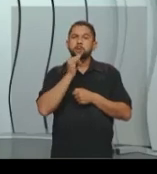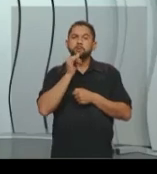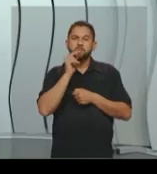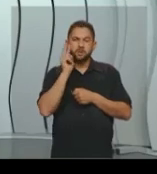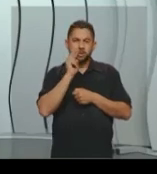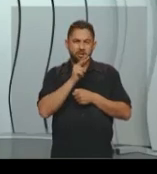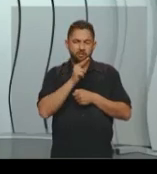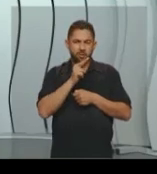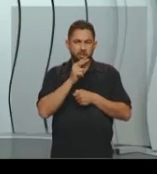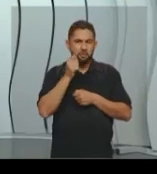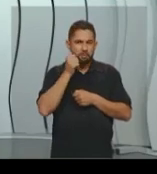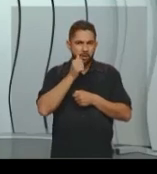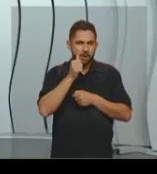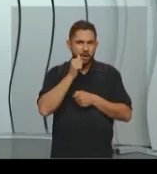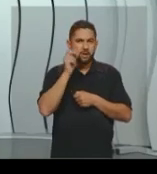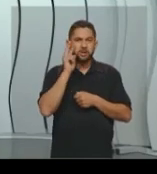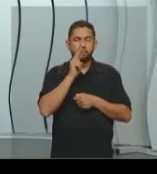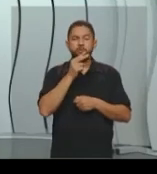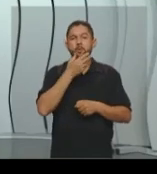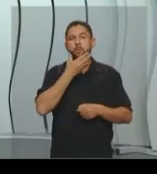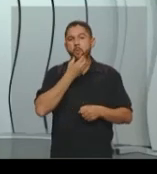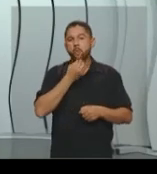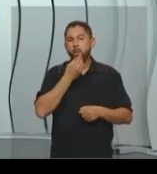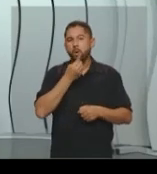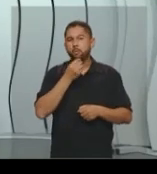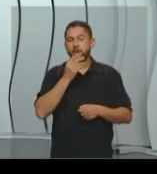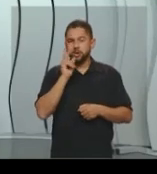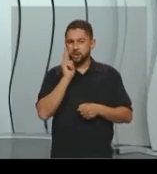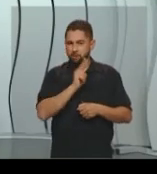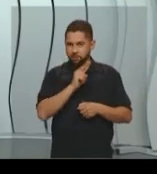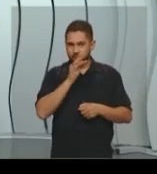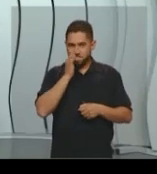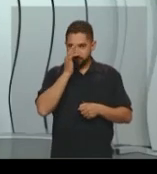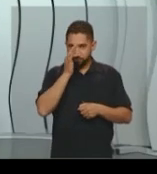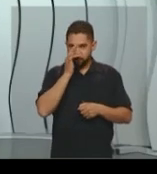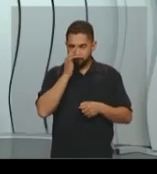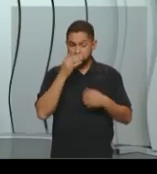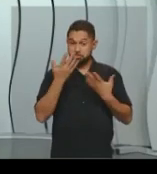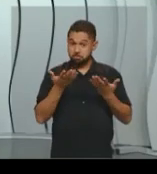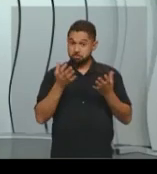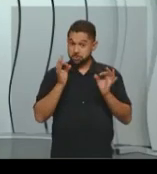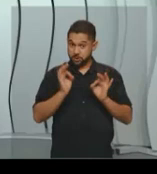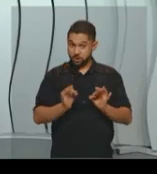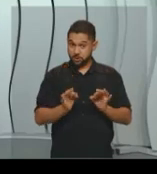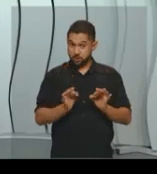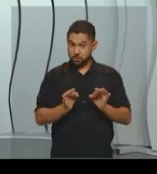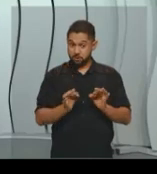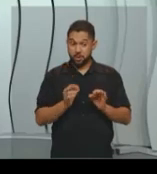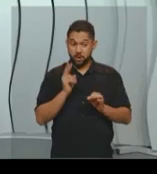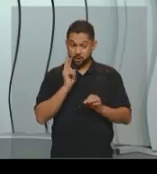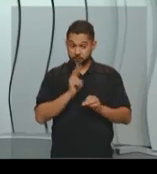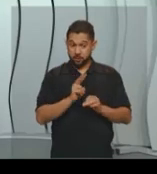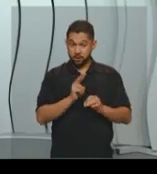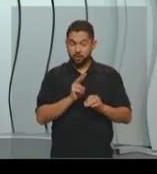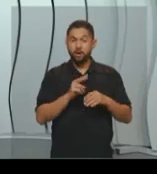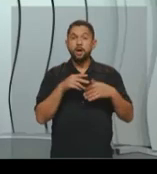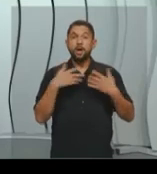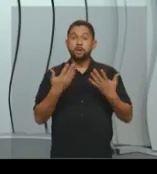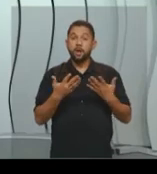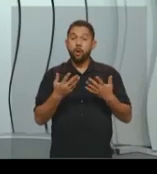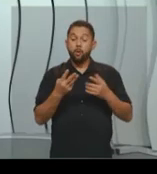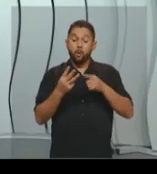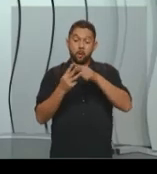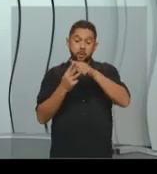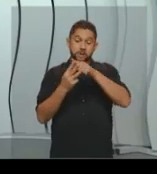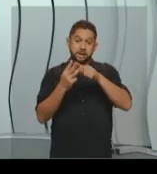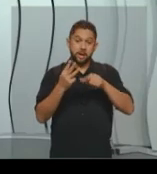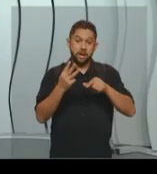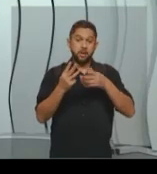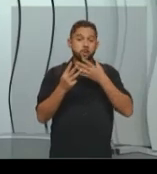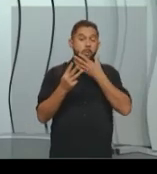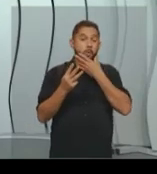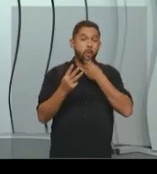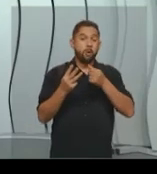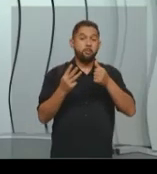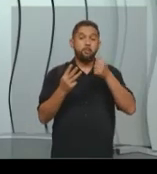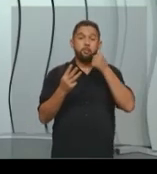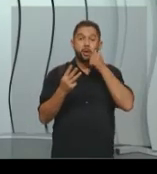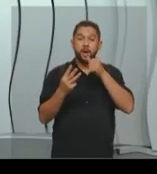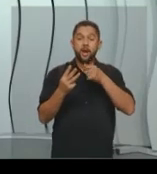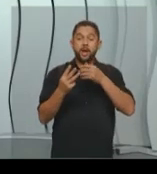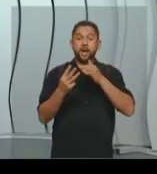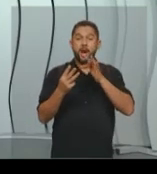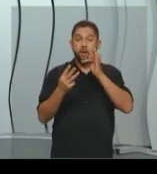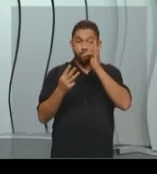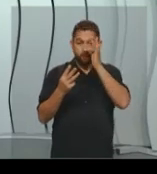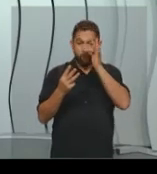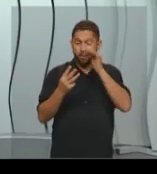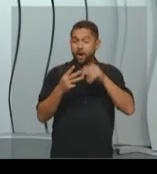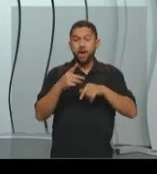viu a flor? Você deve ter respondido que sim, mas você nunca viu, porque o homem, a mulher e a flor são ideias, e as